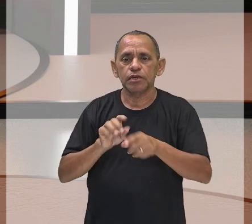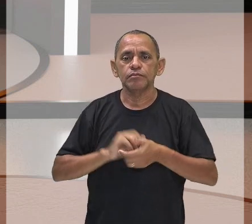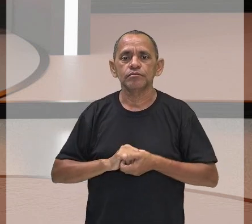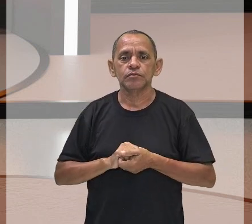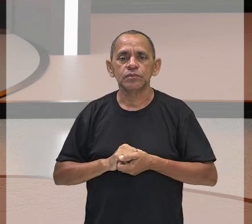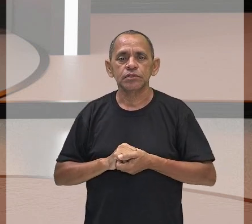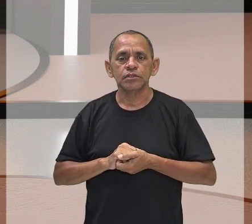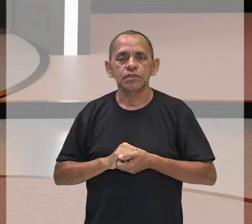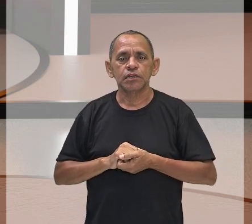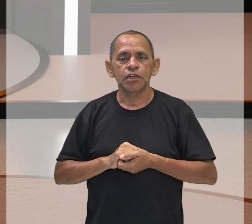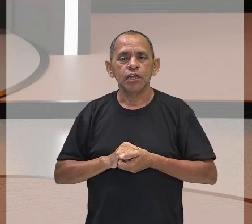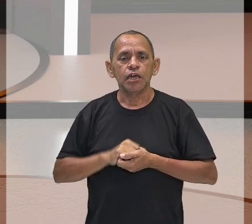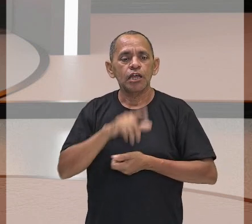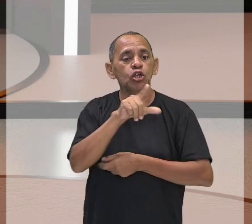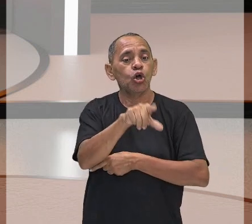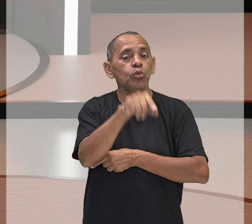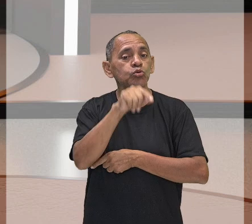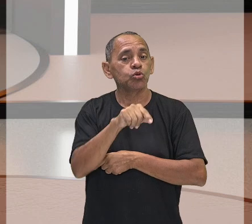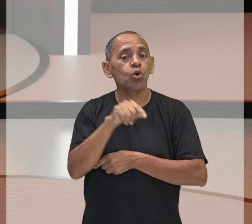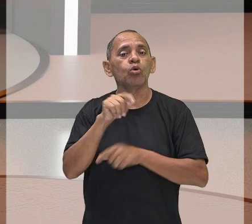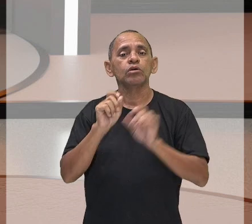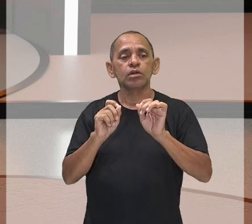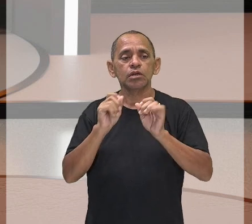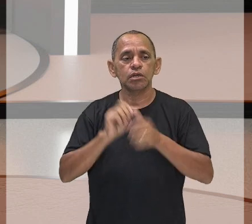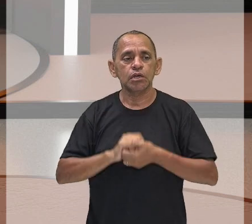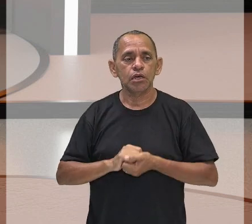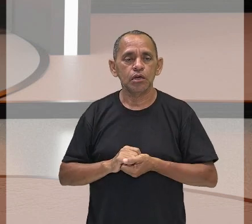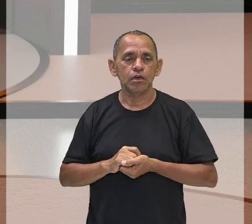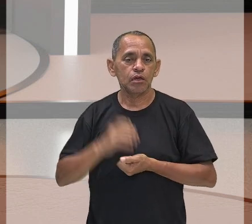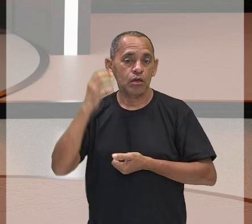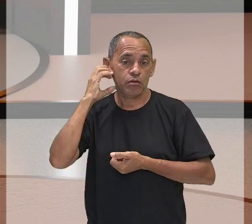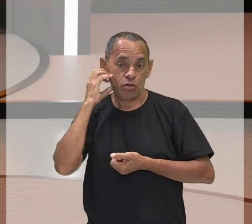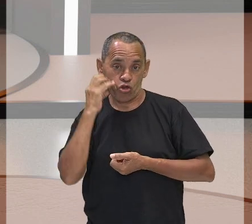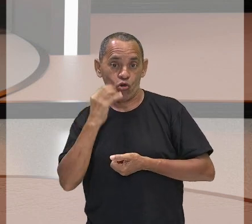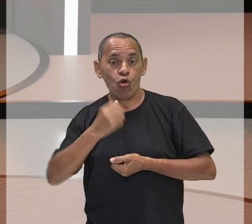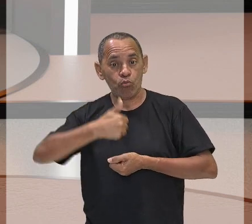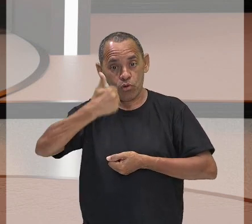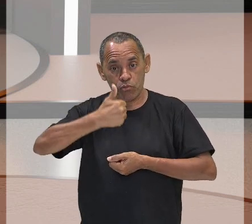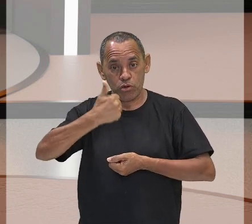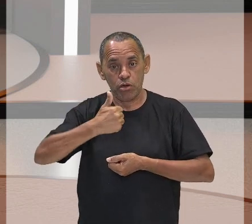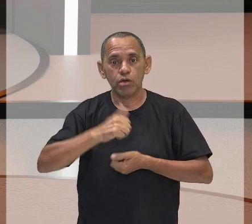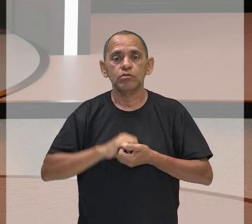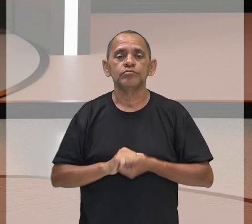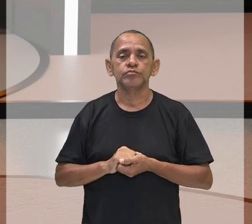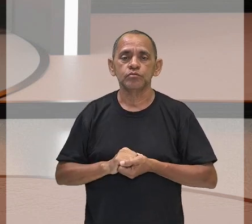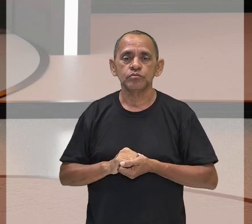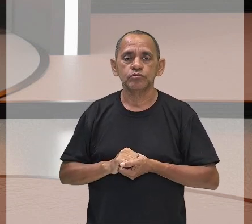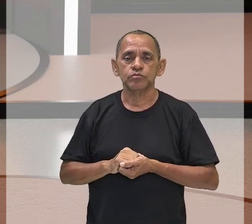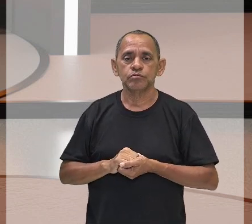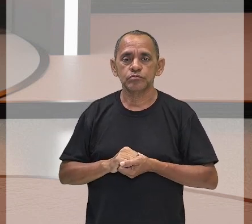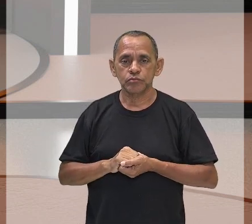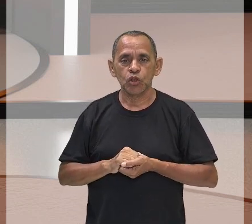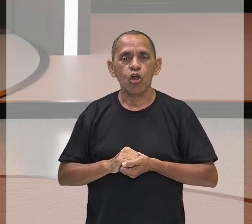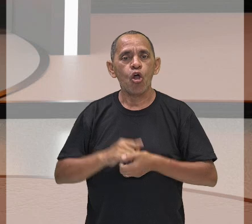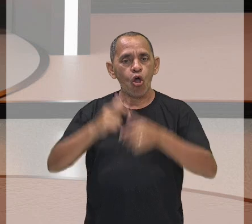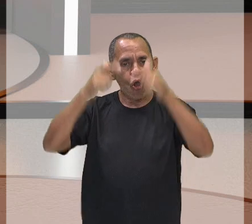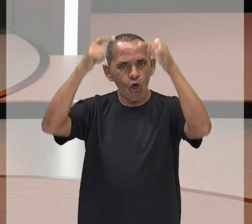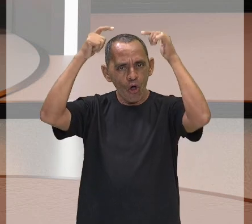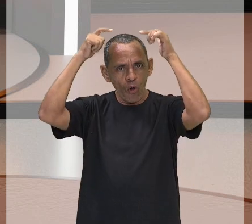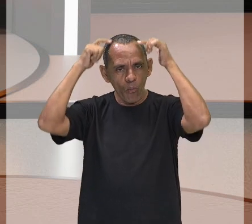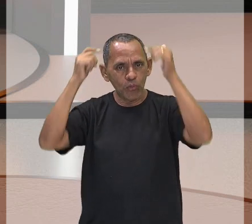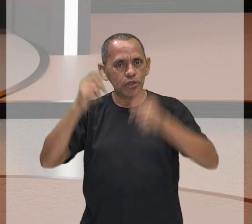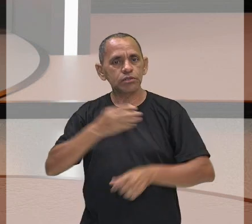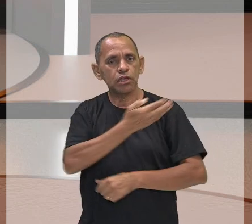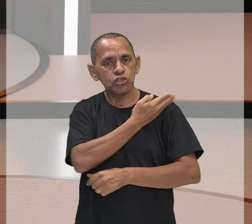no seu lugar, o Dom Pedro de Alcântara, como príncipe regente, e o Dom Pedro começa a alinhar-se com